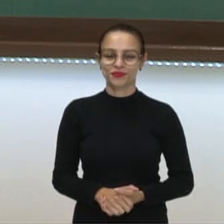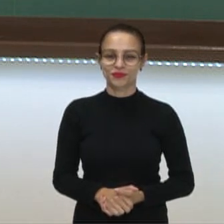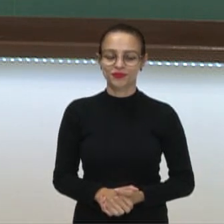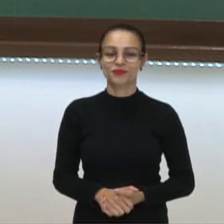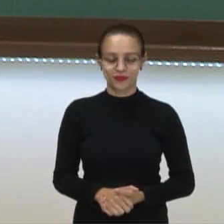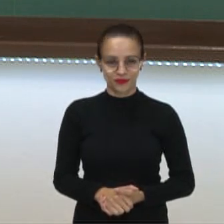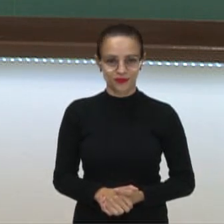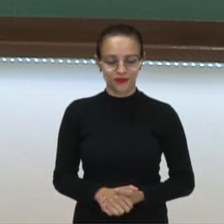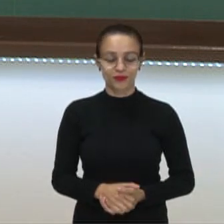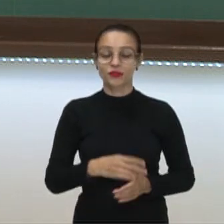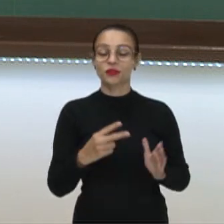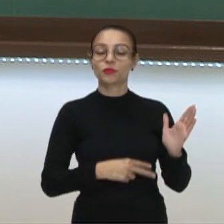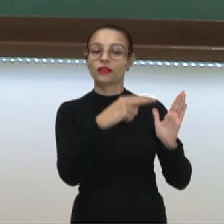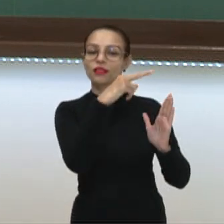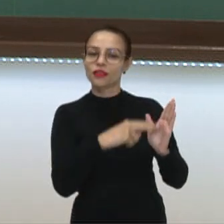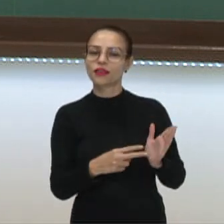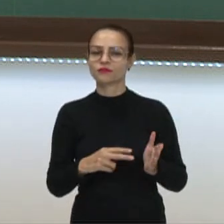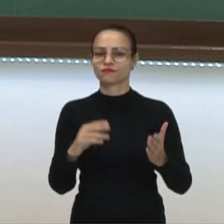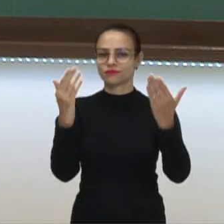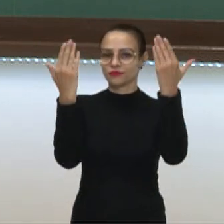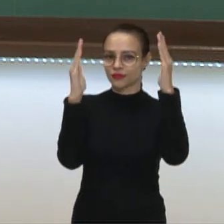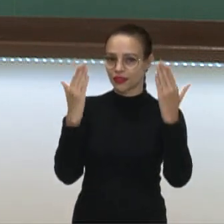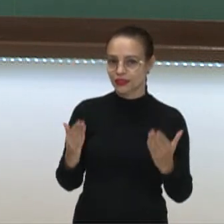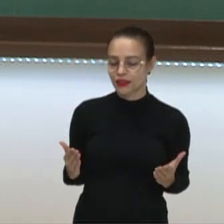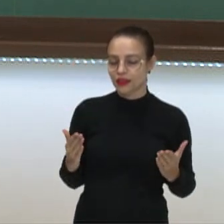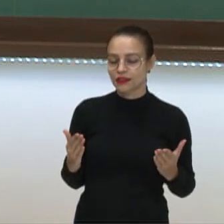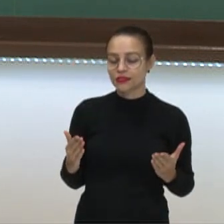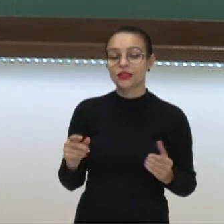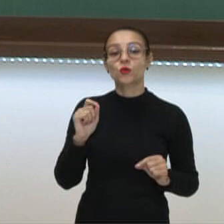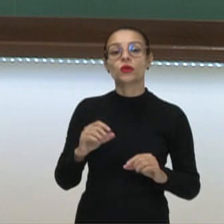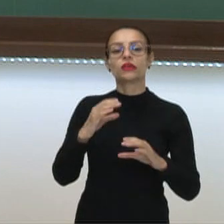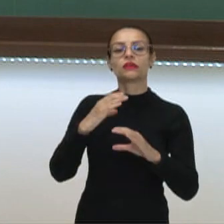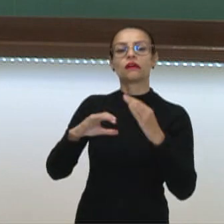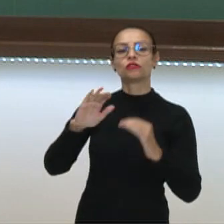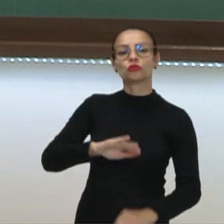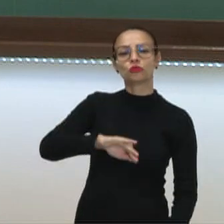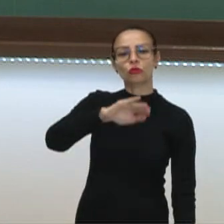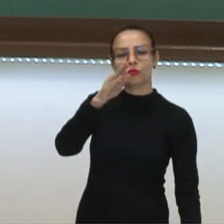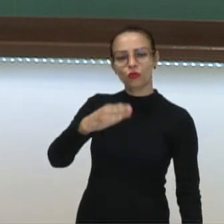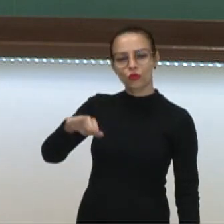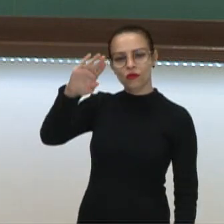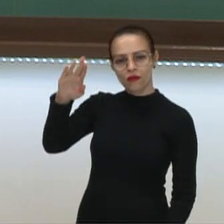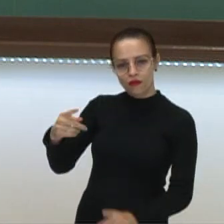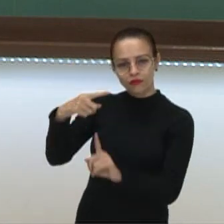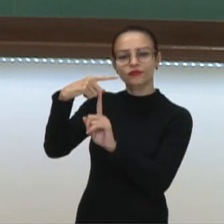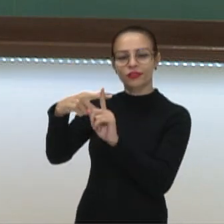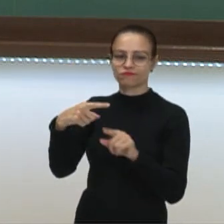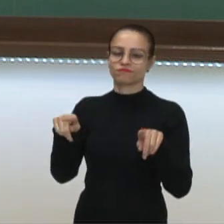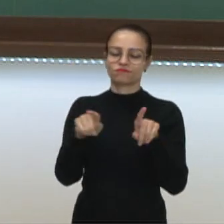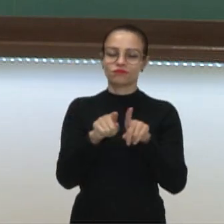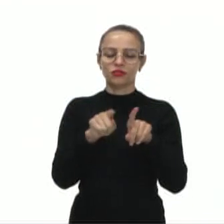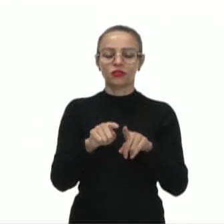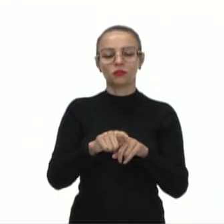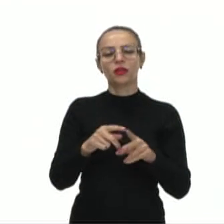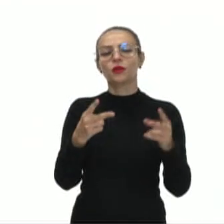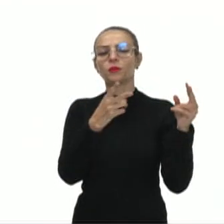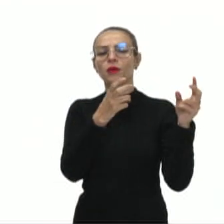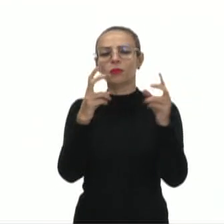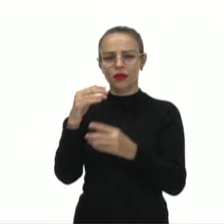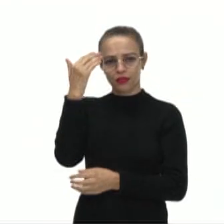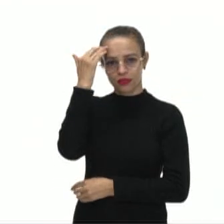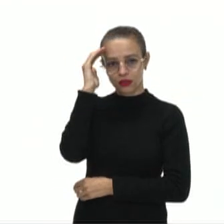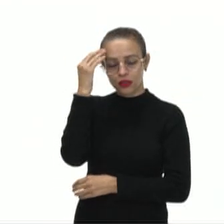Então vamos ler e analisar o Cântico do Calvário, vamos observar também e compreender os